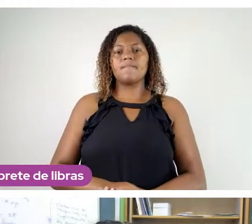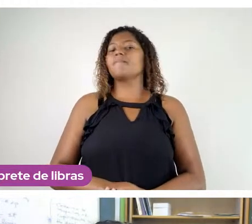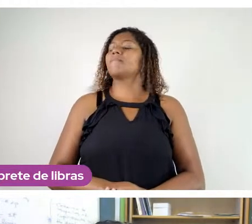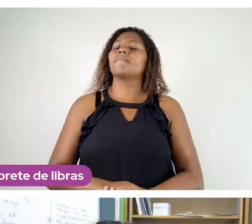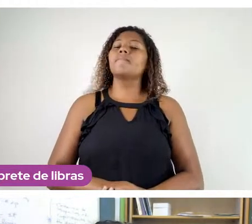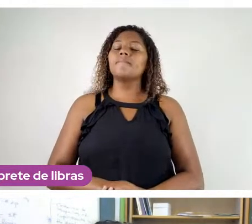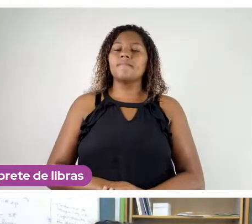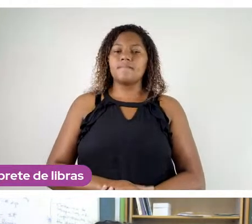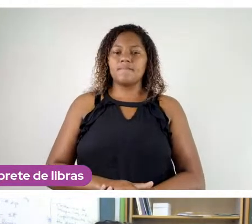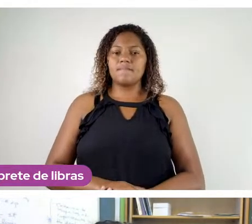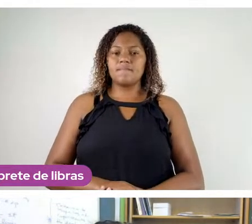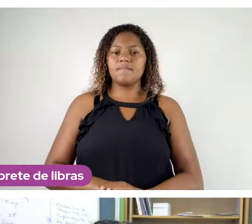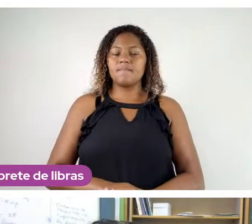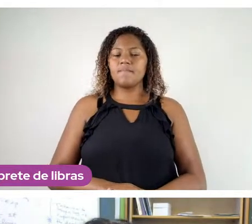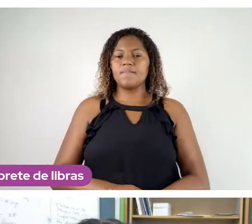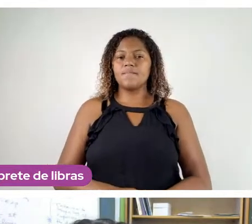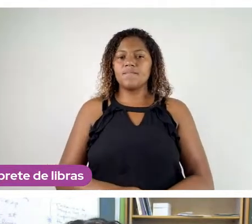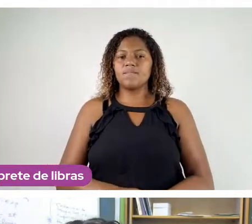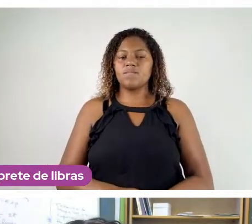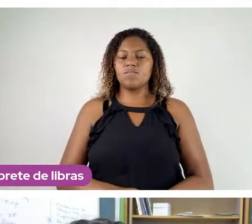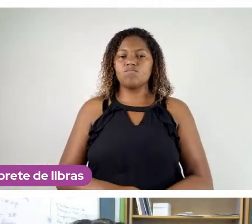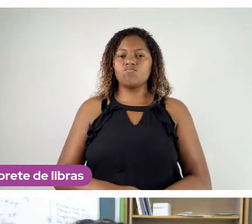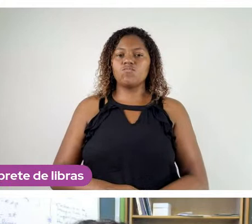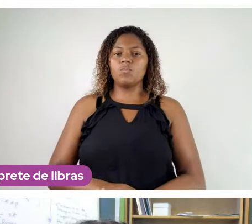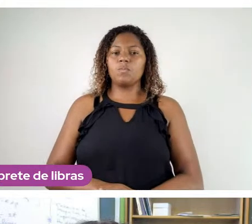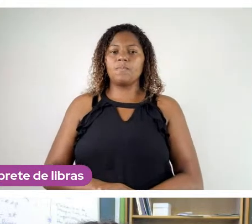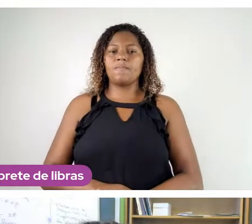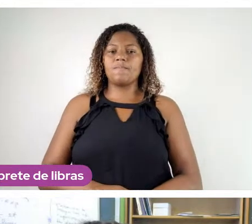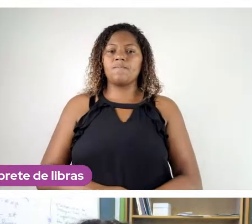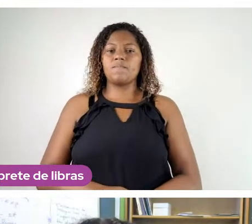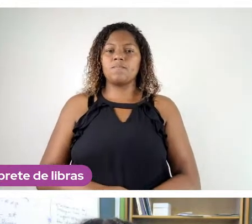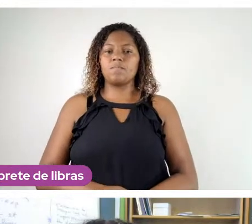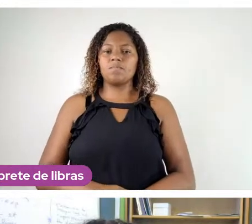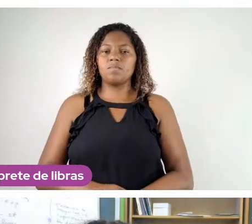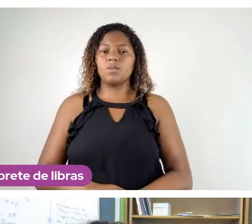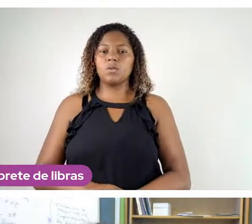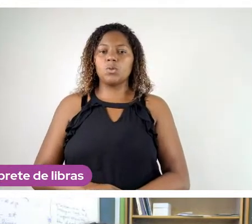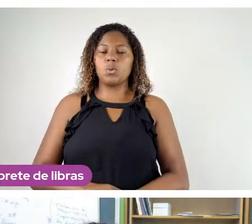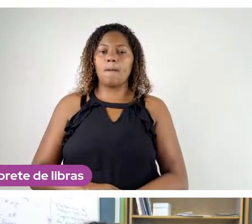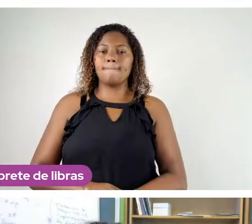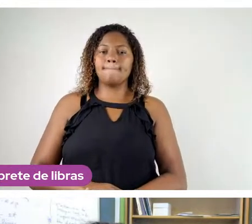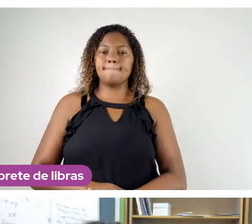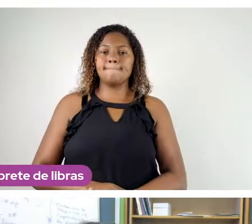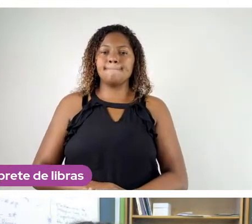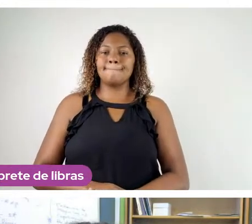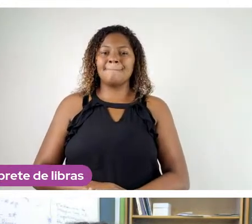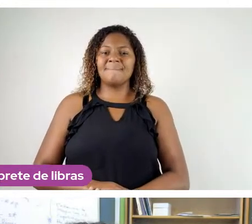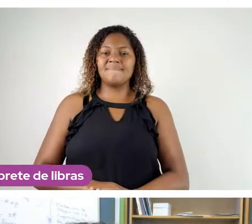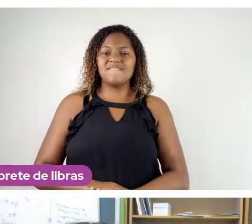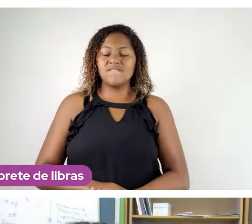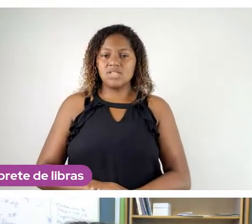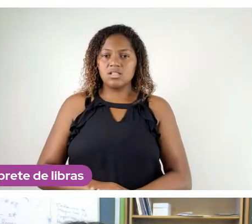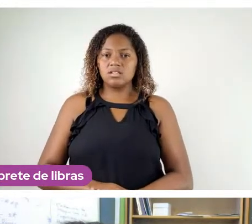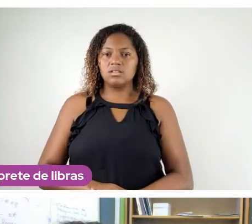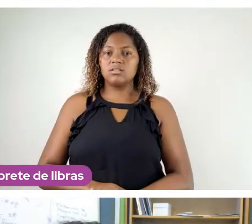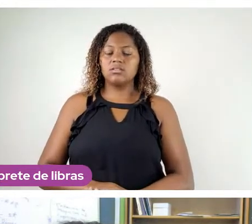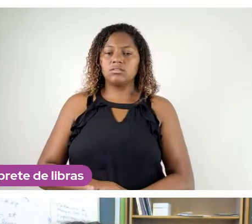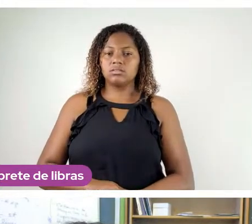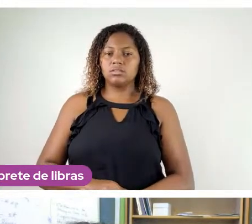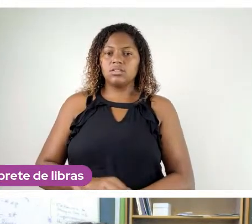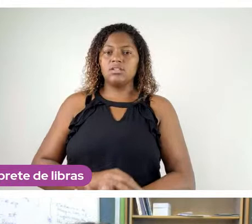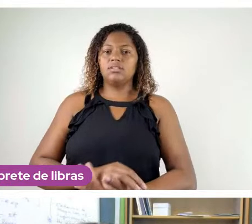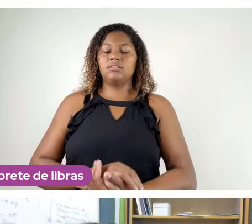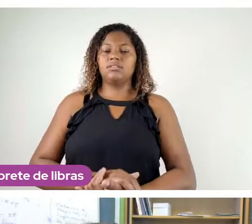desenfrenada, de que forma una acción como esta podría proteger un ambiente de una urbanización excesiva